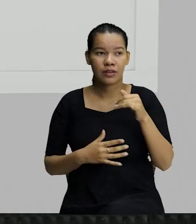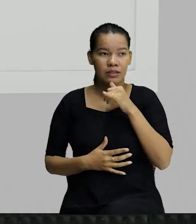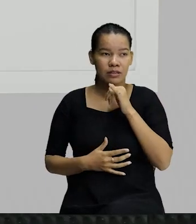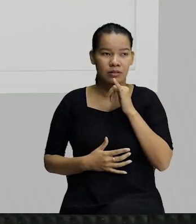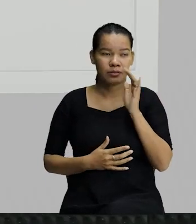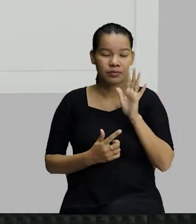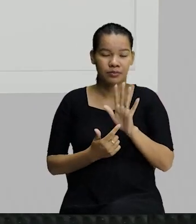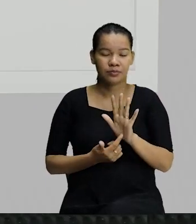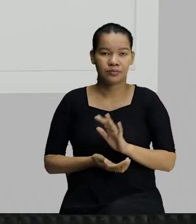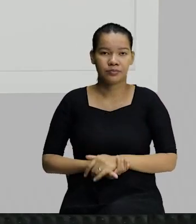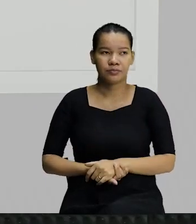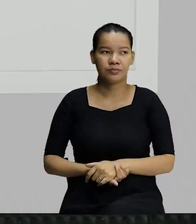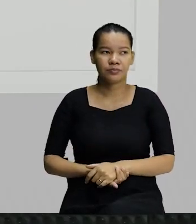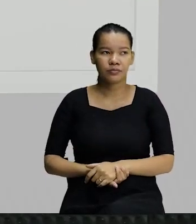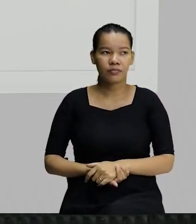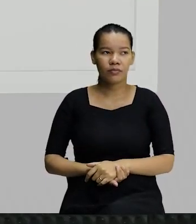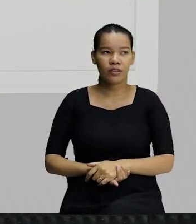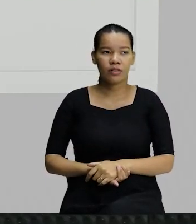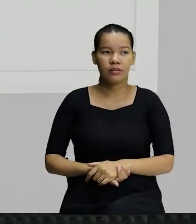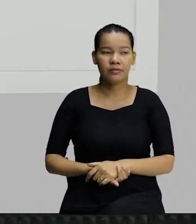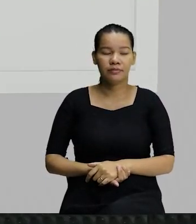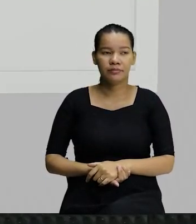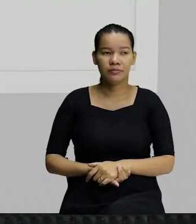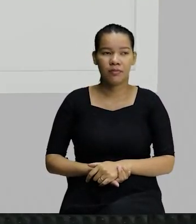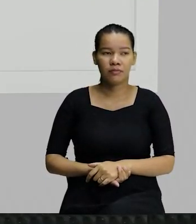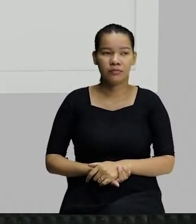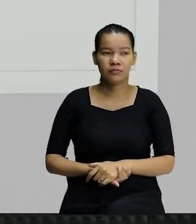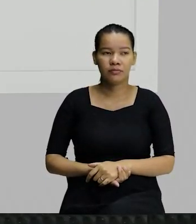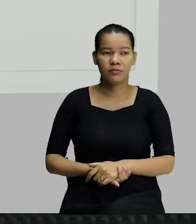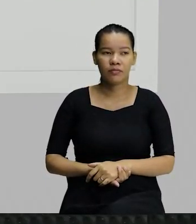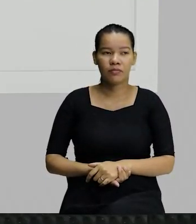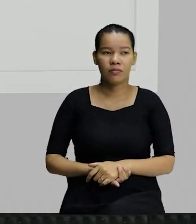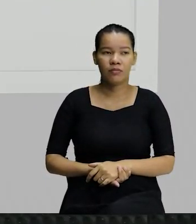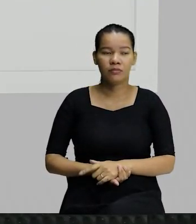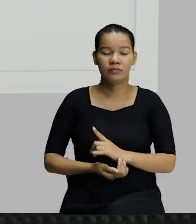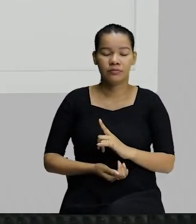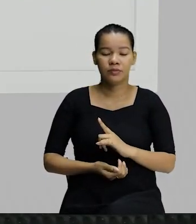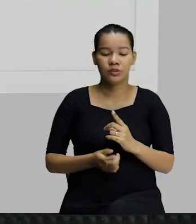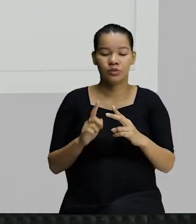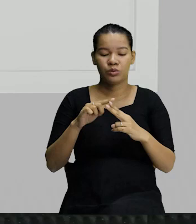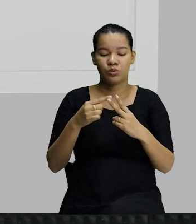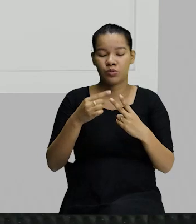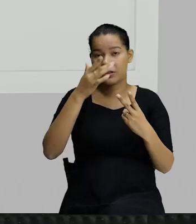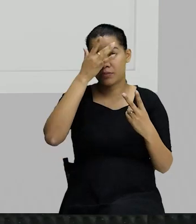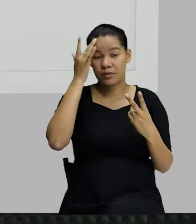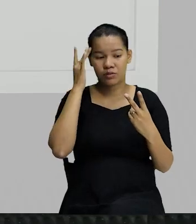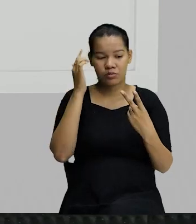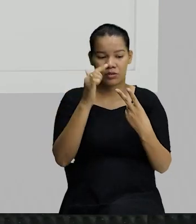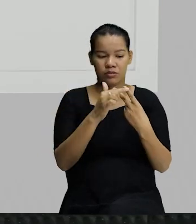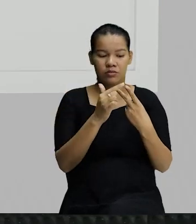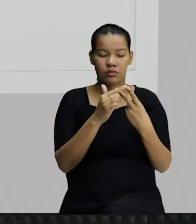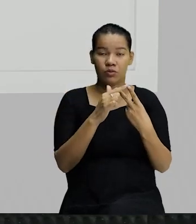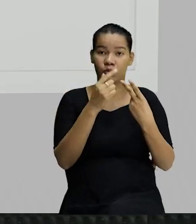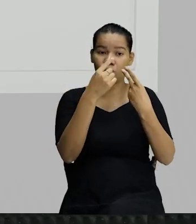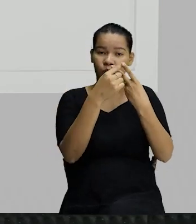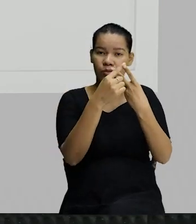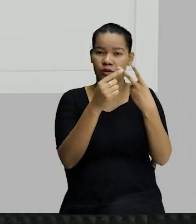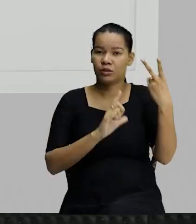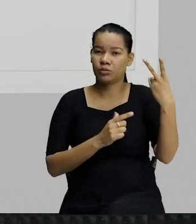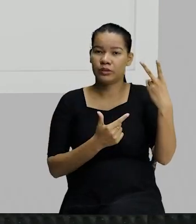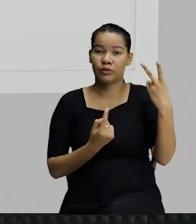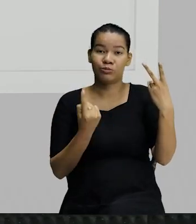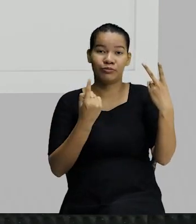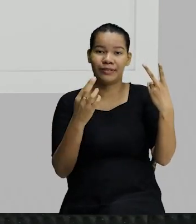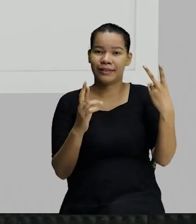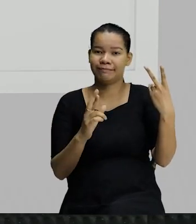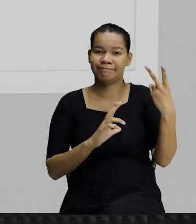vocês aqui, tá? De forma metafórica, obviamente. Nós temos duas pessoas. Uma não tem nenhum